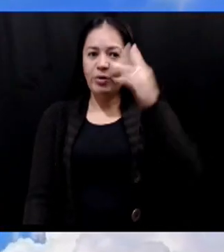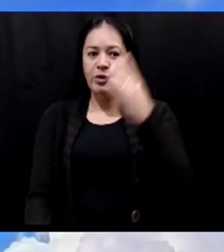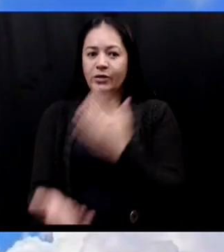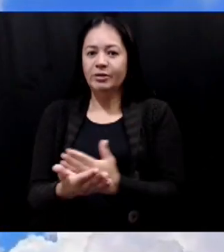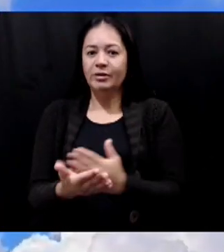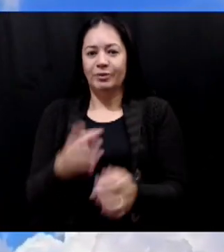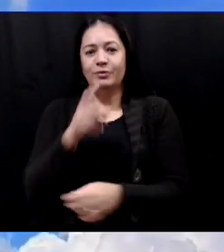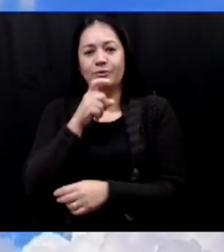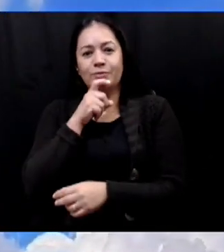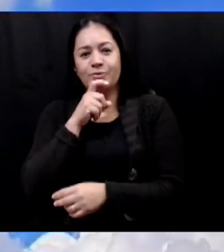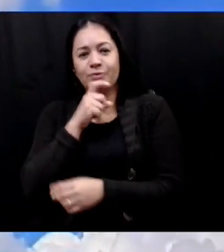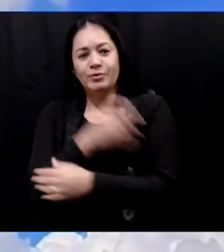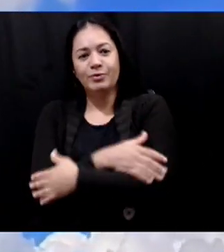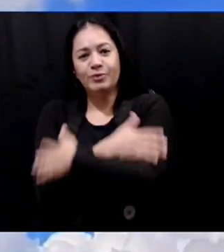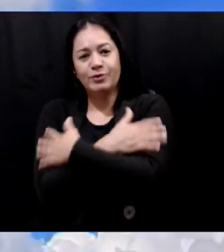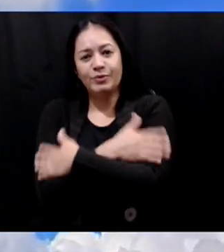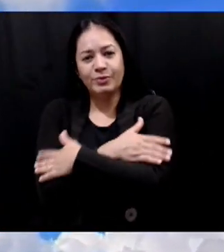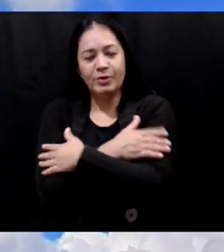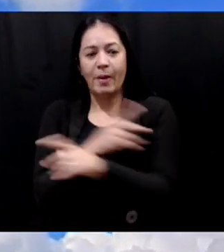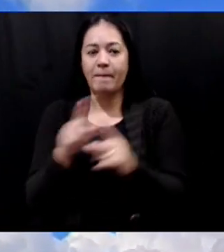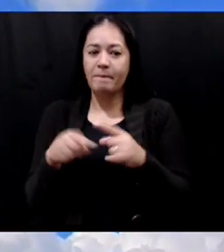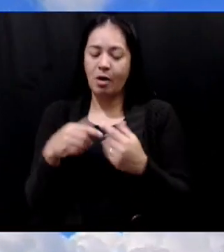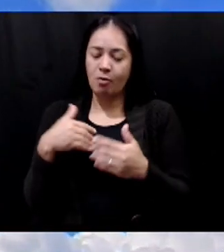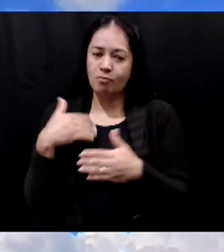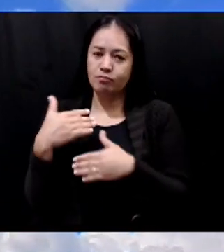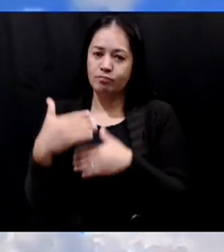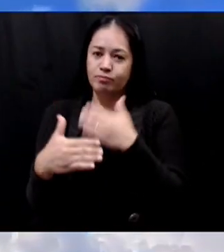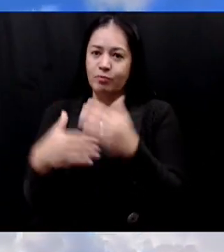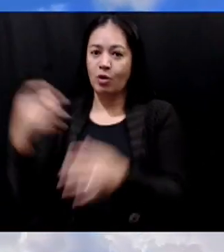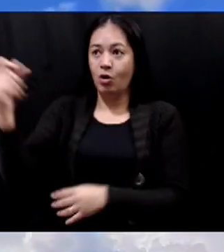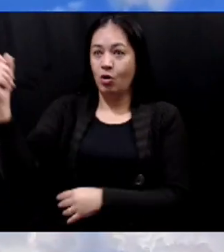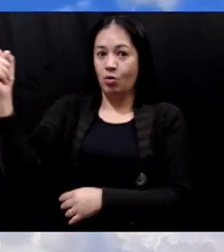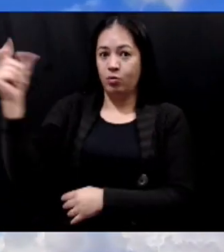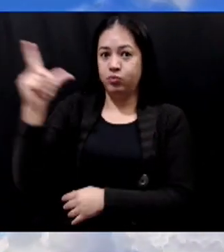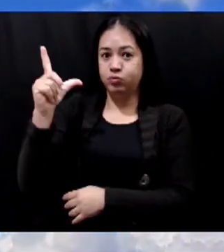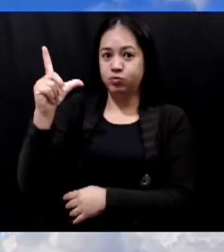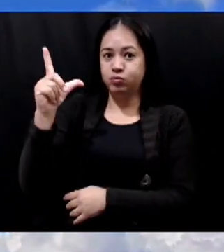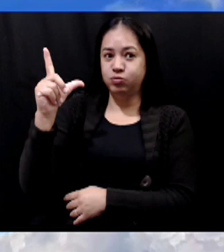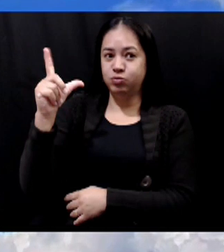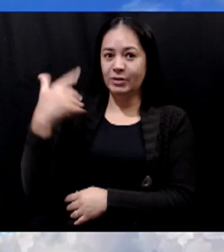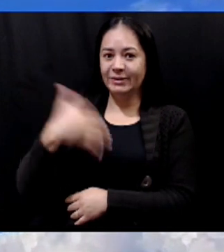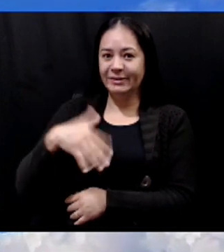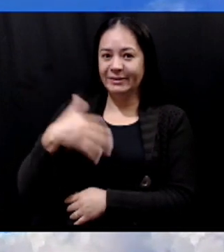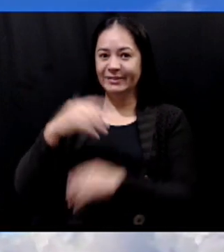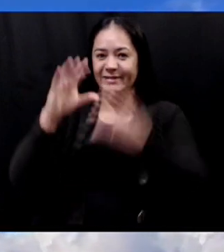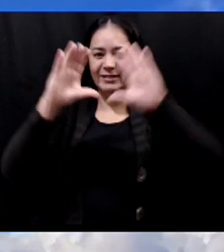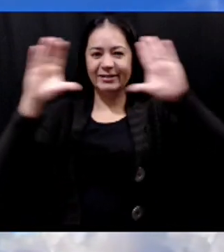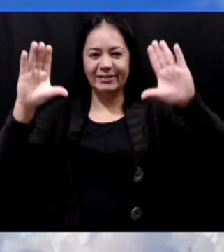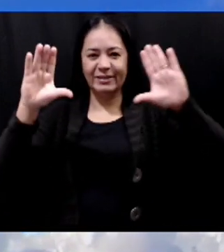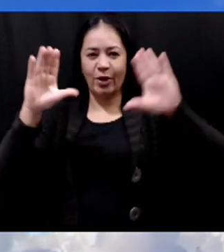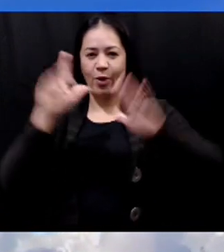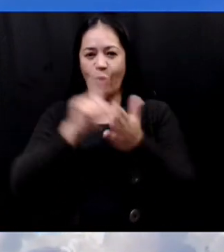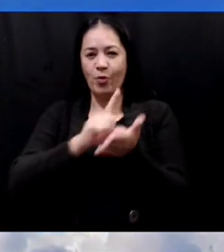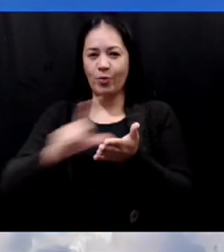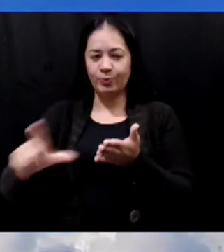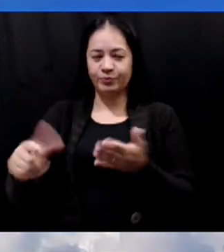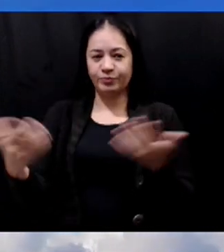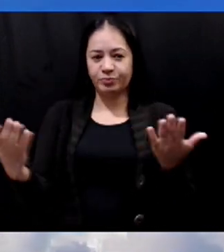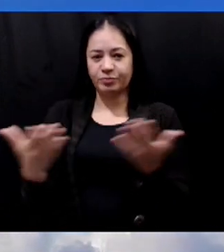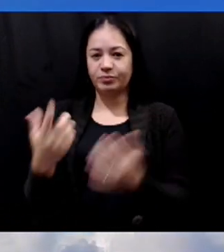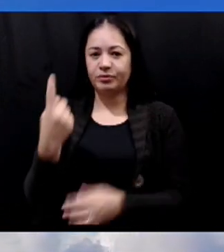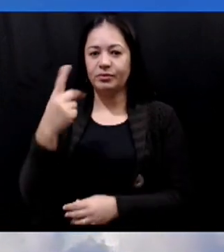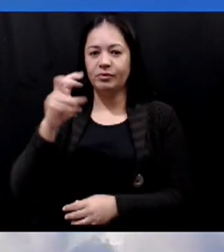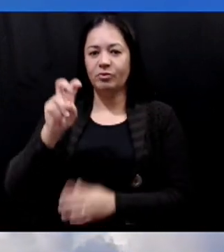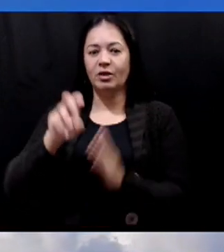de manhã, mas a tendência é de sol e céu de brigadeiro na metrópole. Mínima foi de 15, já subiu um